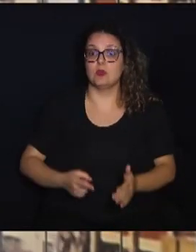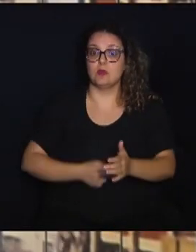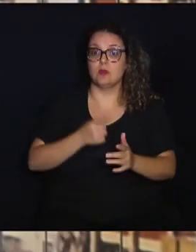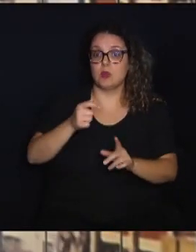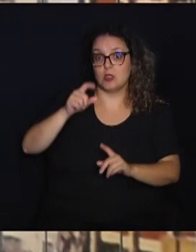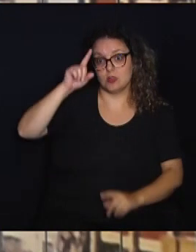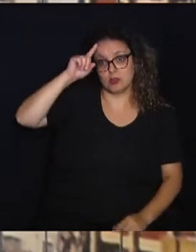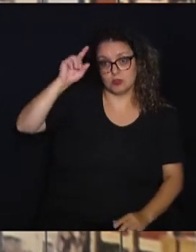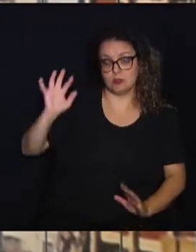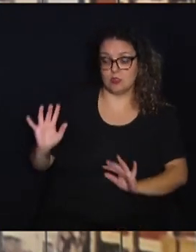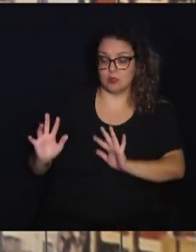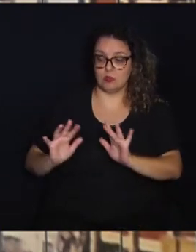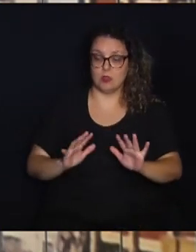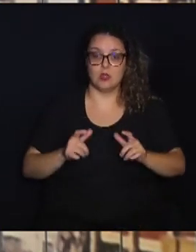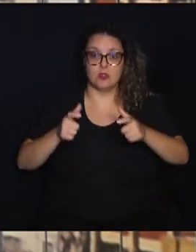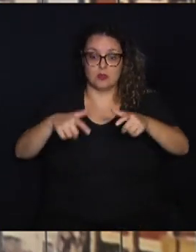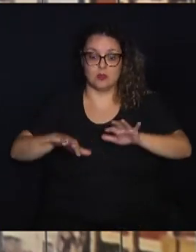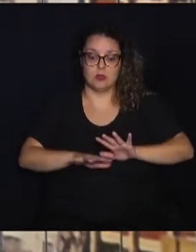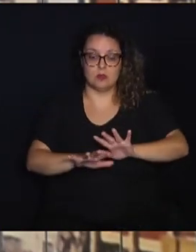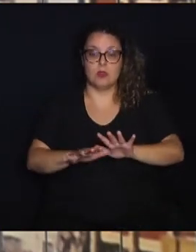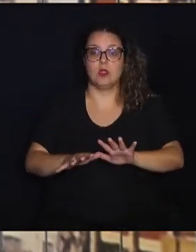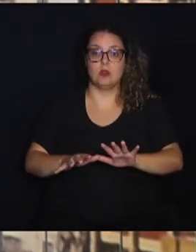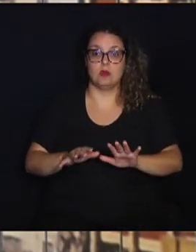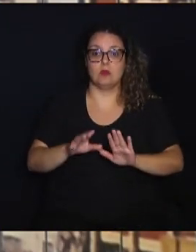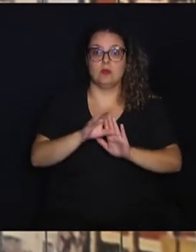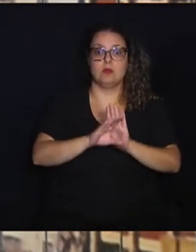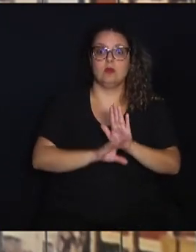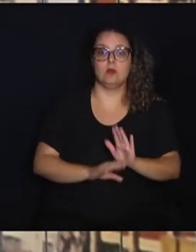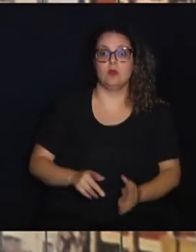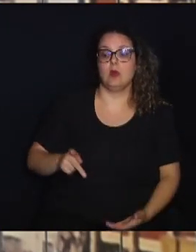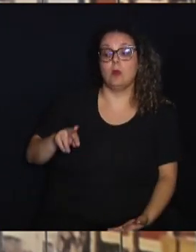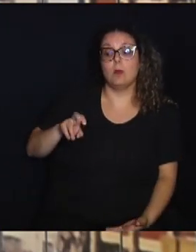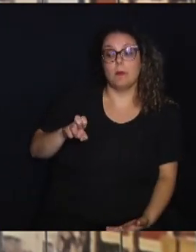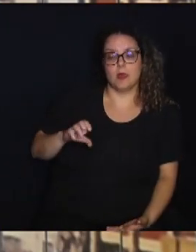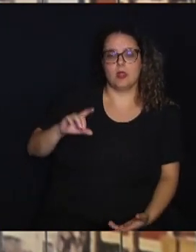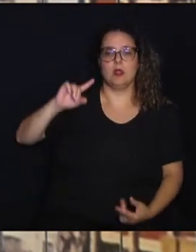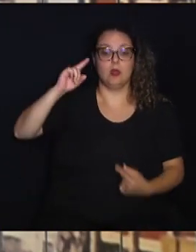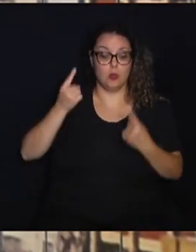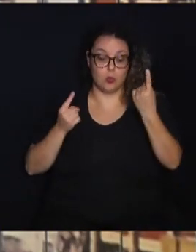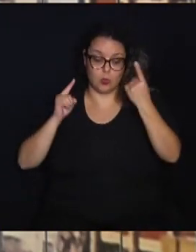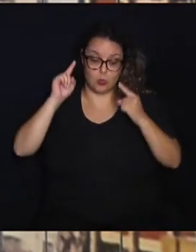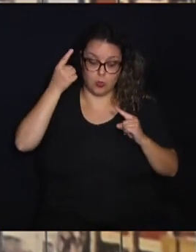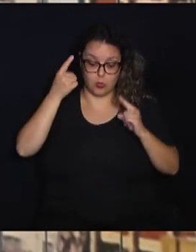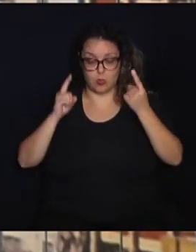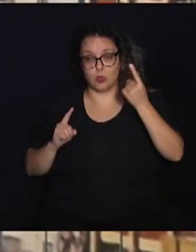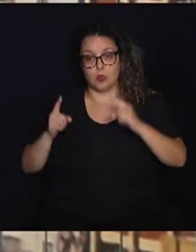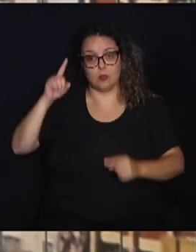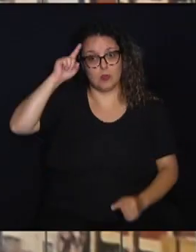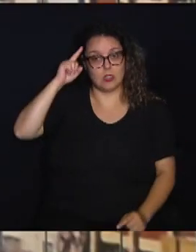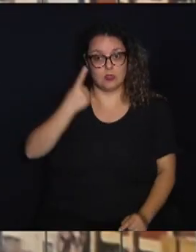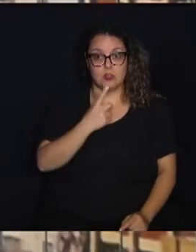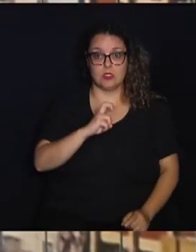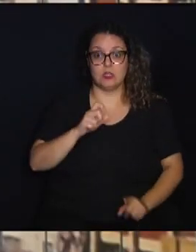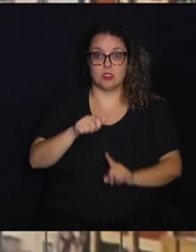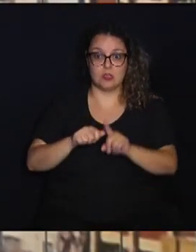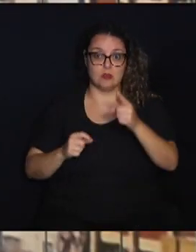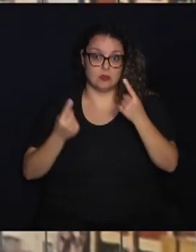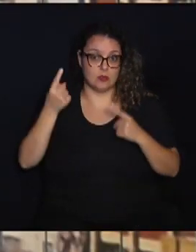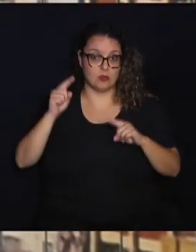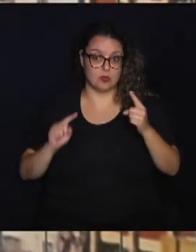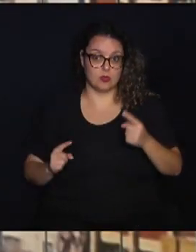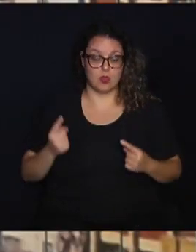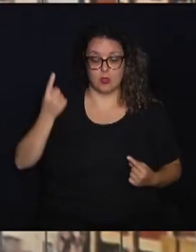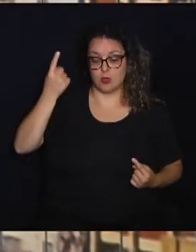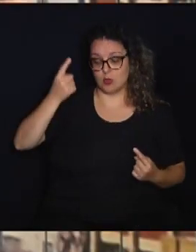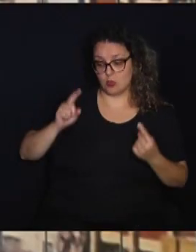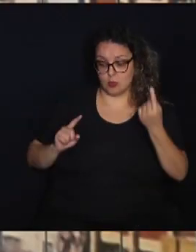dos blocos de rua está programado para o pré-carnaval, já com data para 15 de fevereiro. O carnaval começa